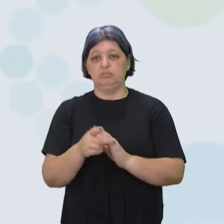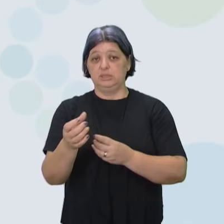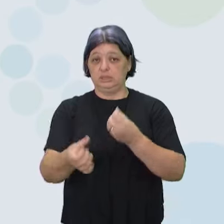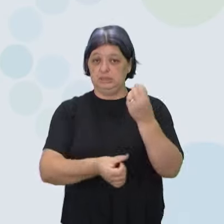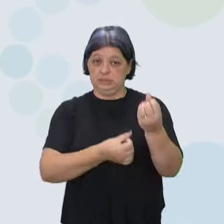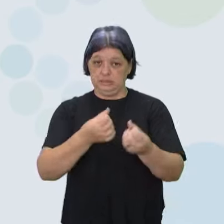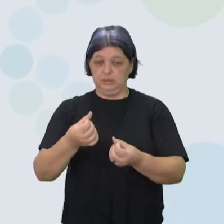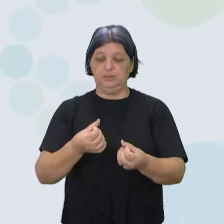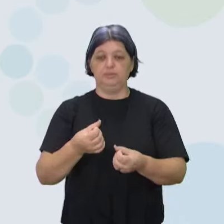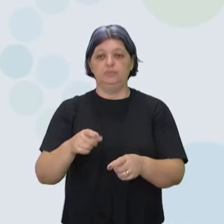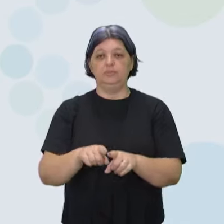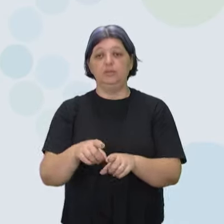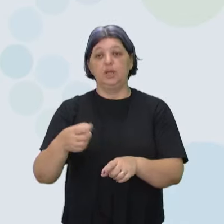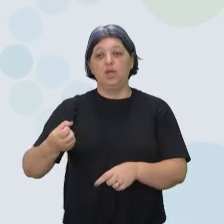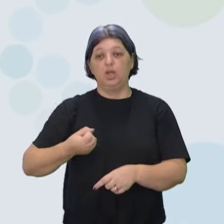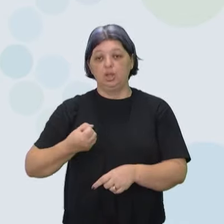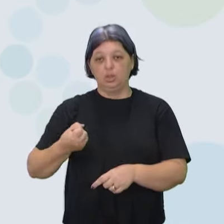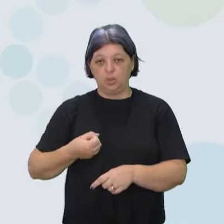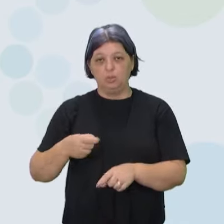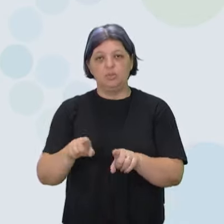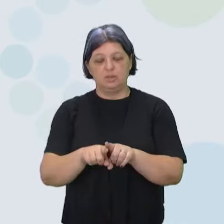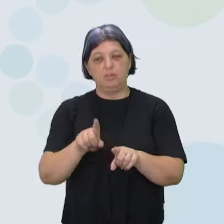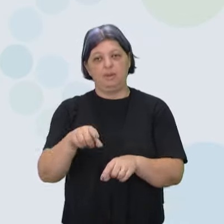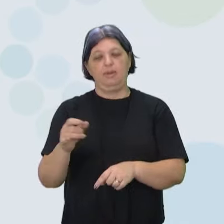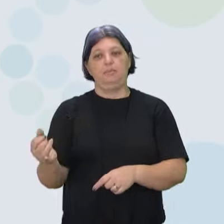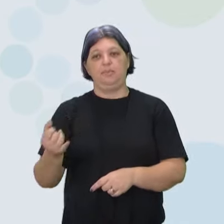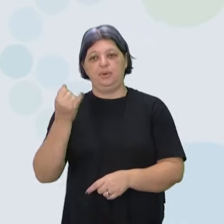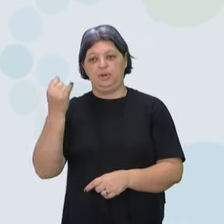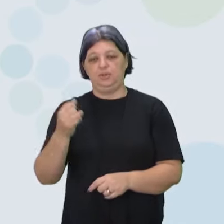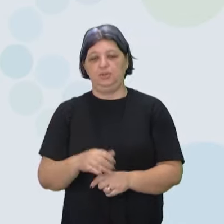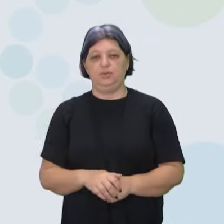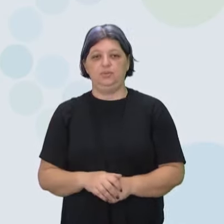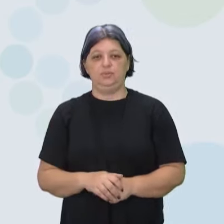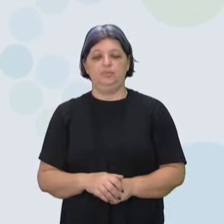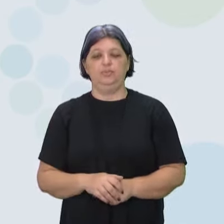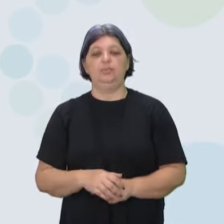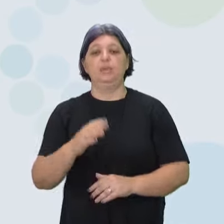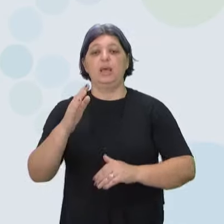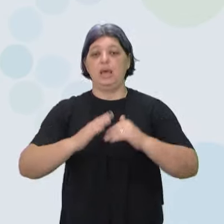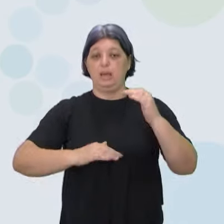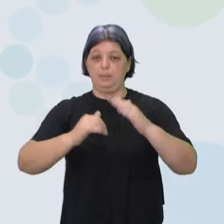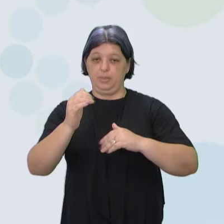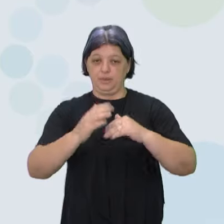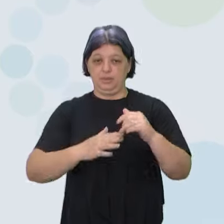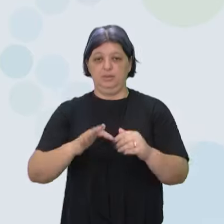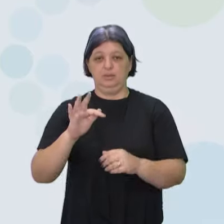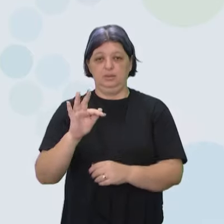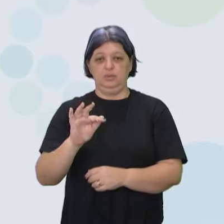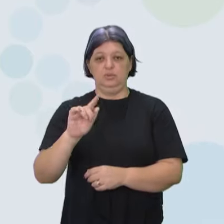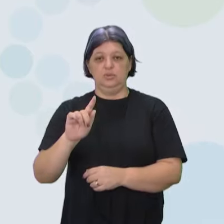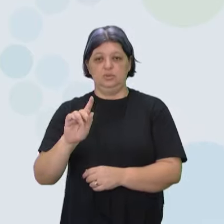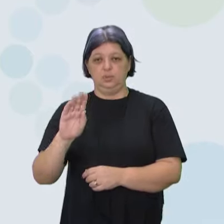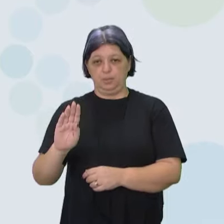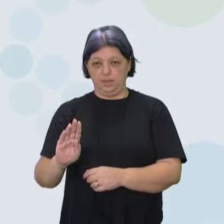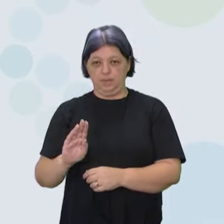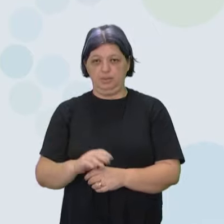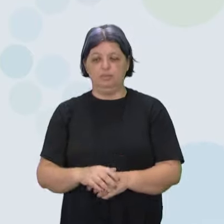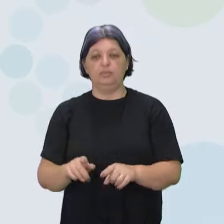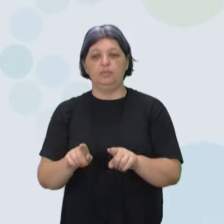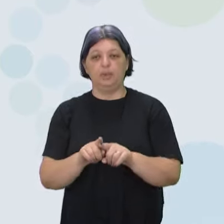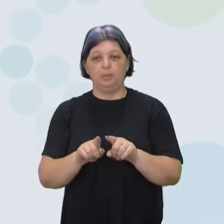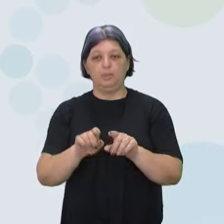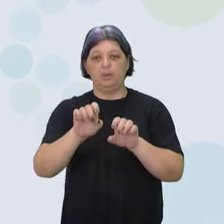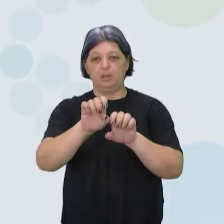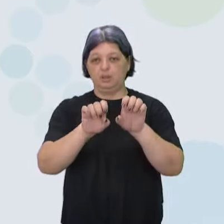Números Também Importam. E hoje a gente vai falar um pouquinho aí sobre as habilidades da formação geral básica e dos